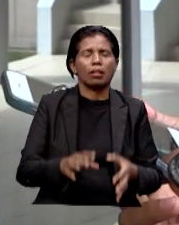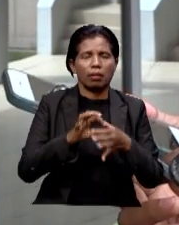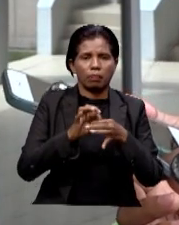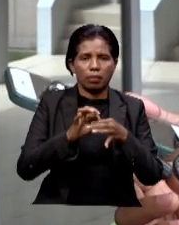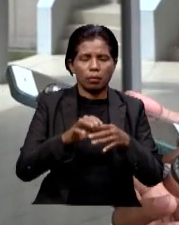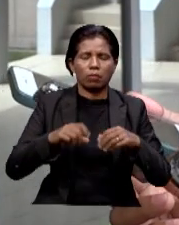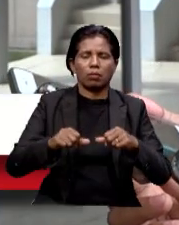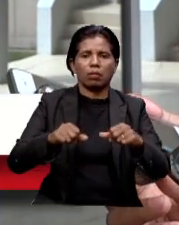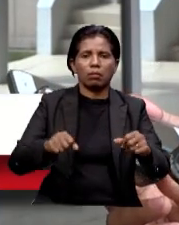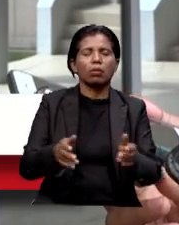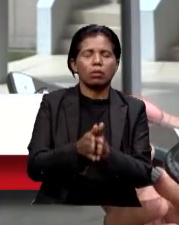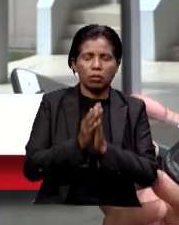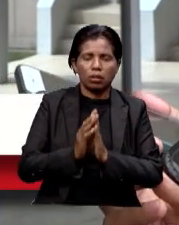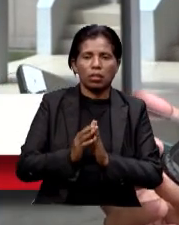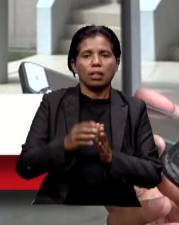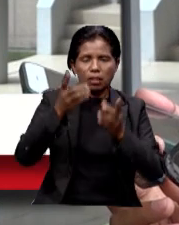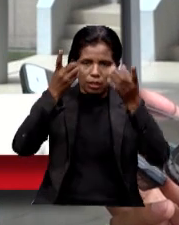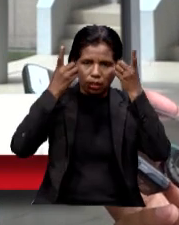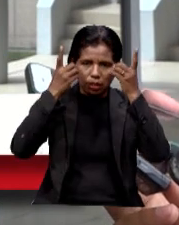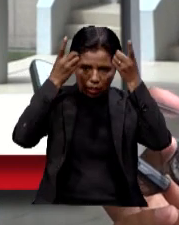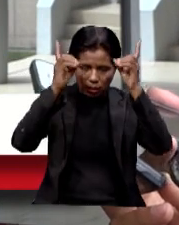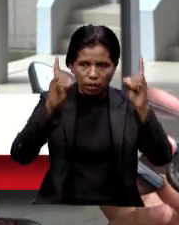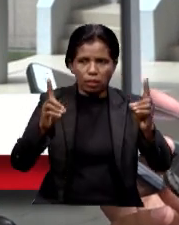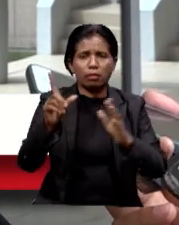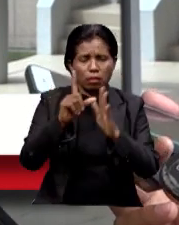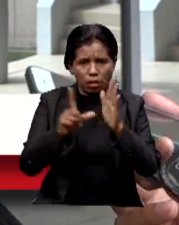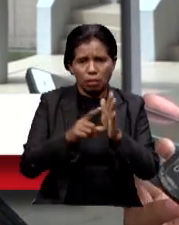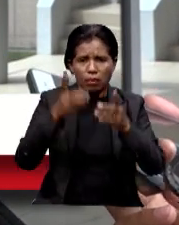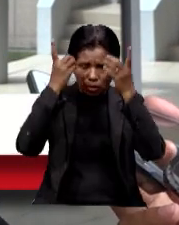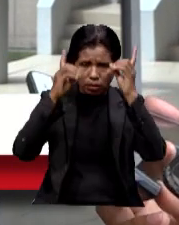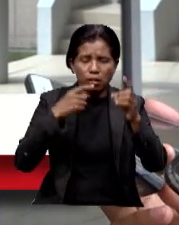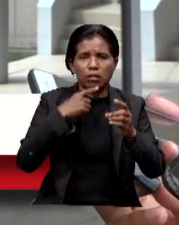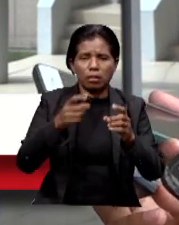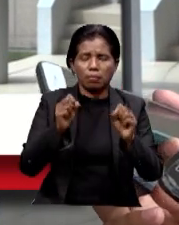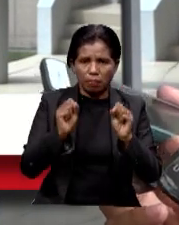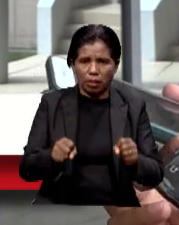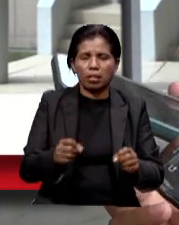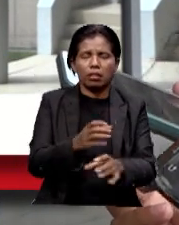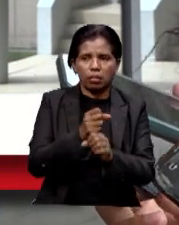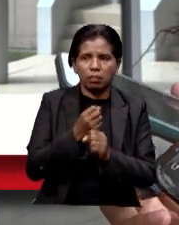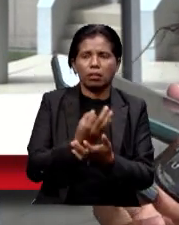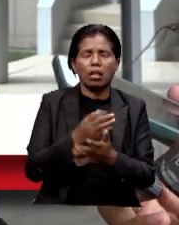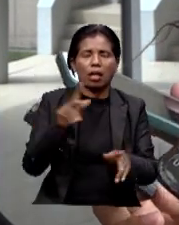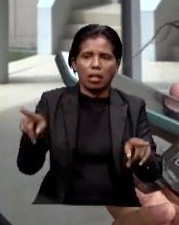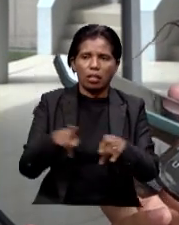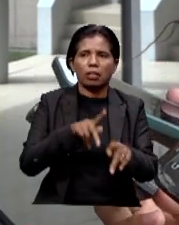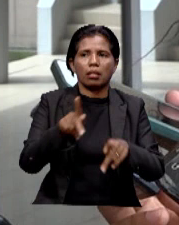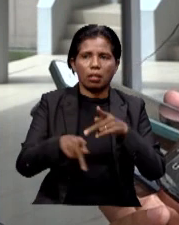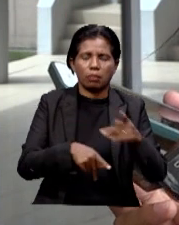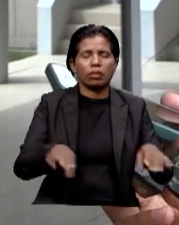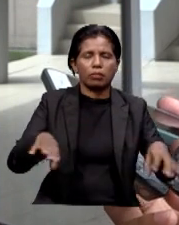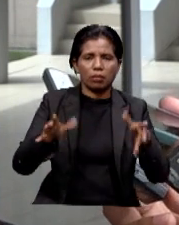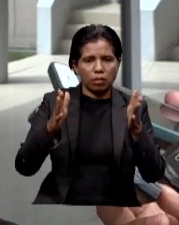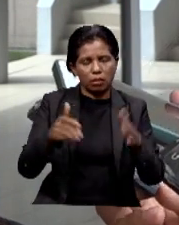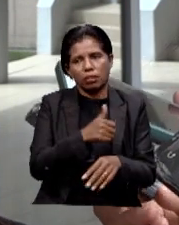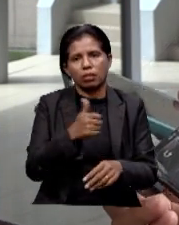direito, porque lei me define. Lei até tem ansira, nebe, merece para merece, mas se me nebe lá merece, lá merece. Nós somos comunidade, se nós funcionários, se lo, né,